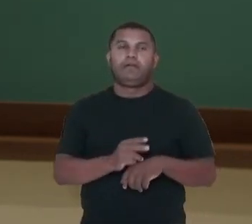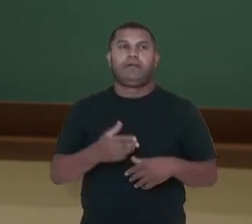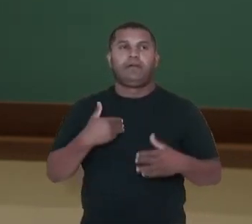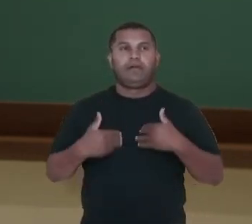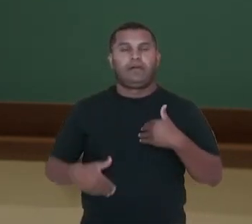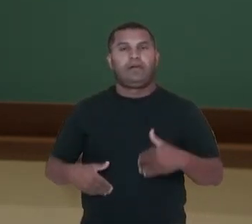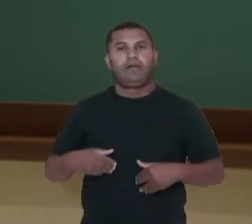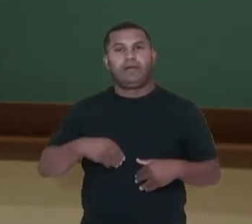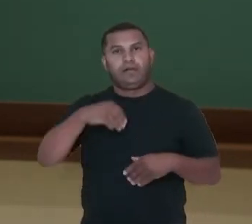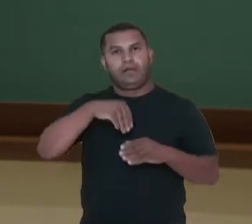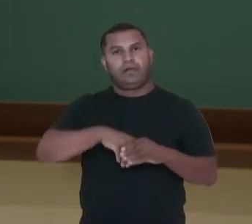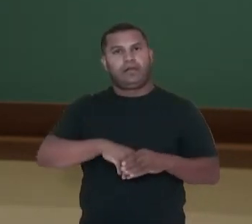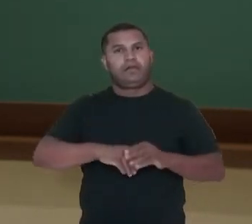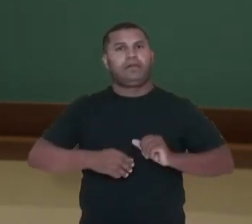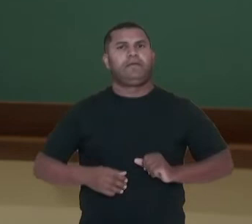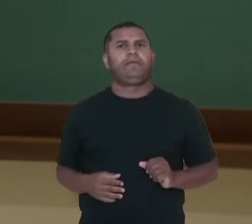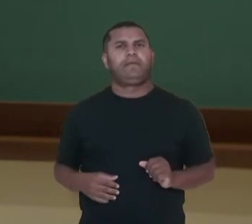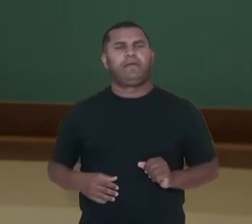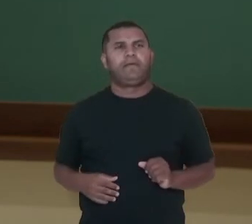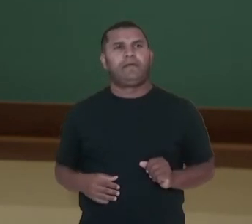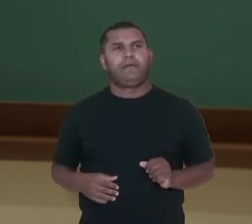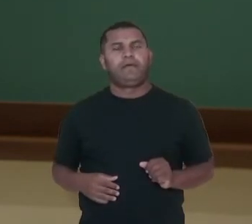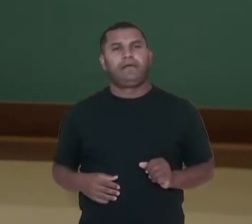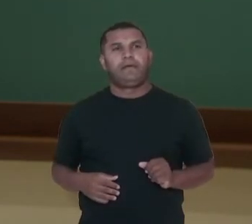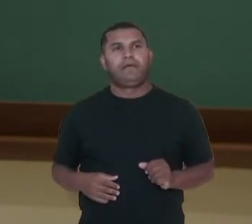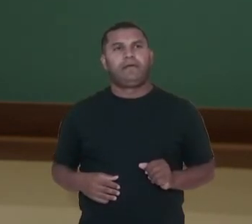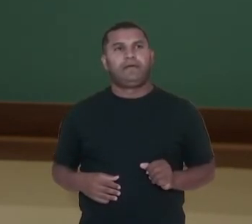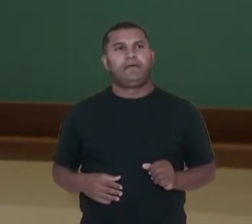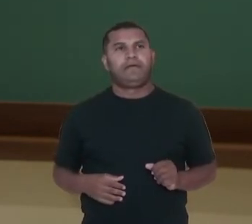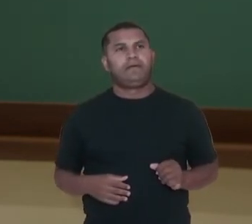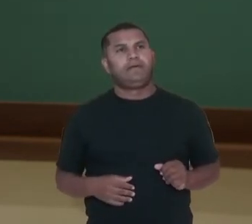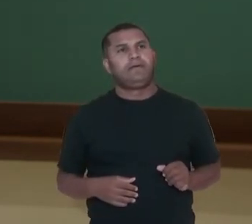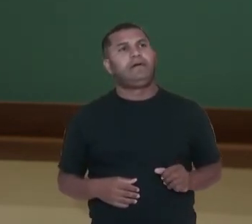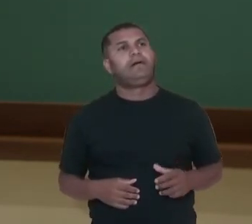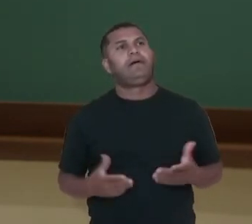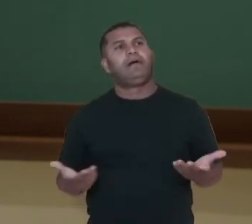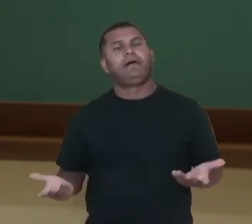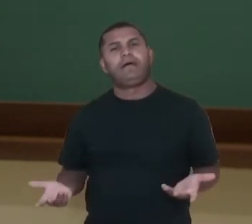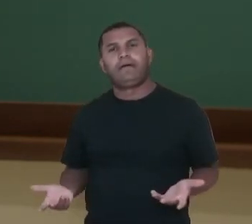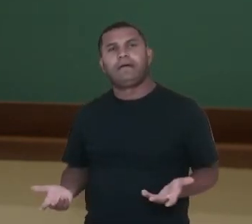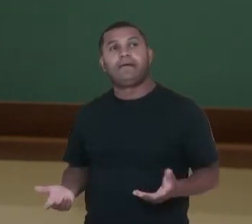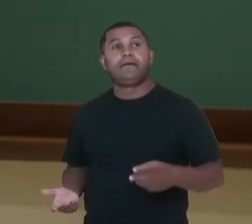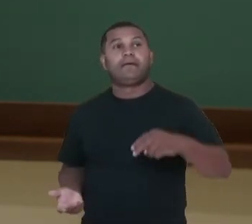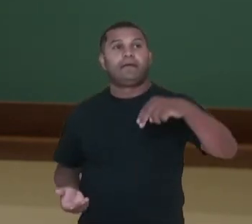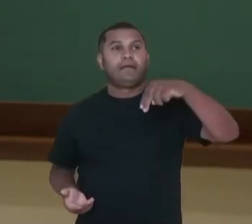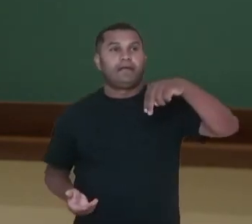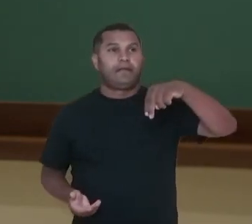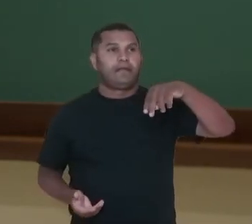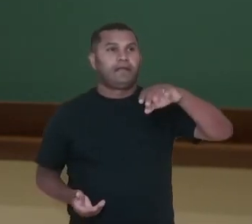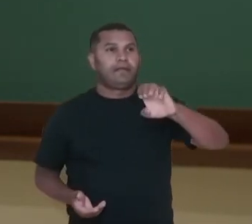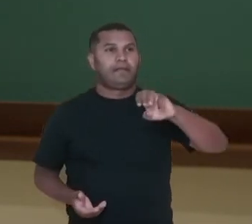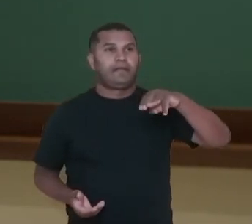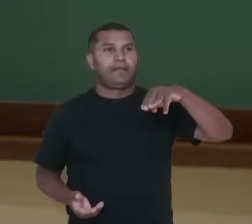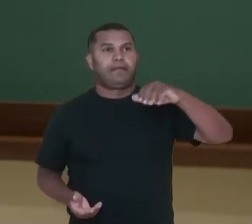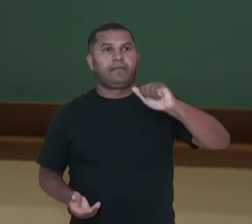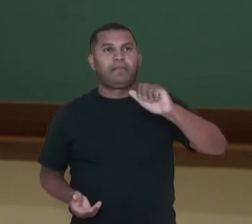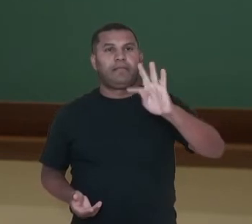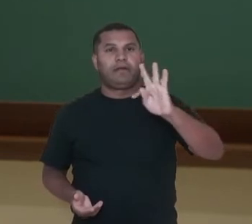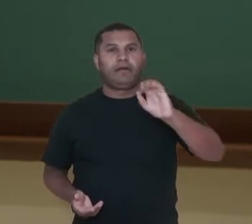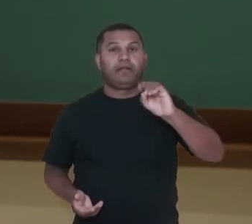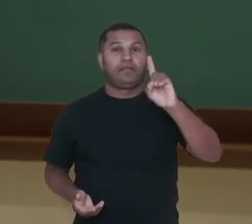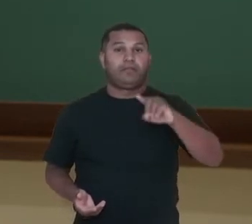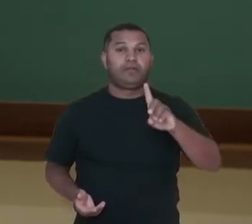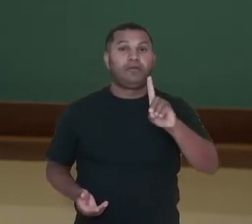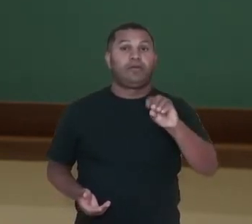ali contra qualquer agressão ali do hospedeiro, certo? Nematódios, parasitas de planta. Já